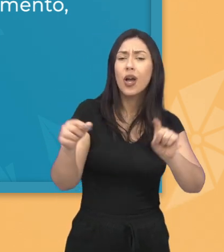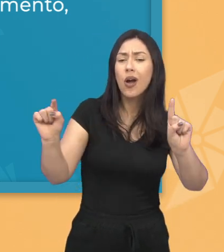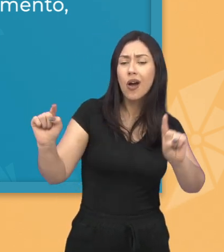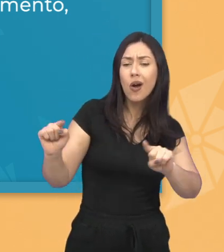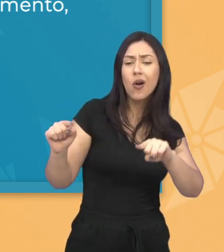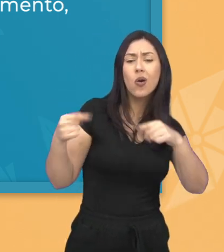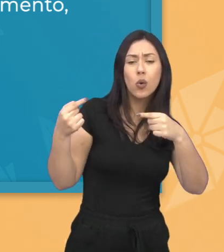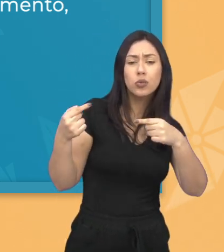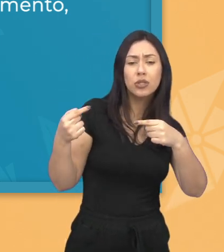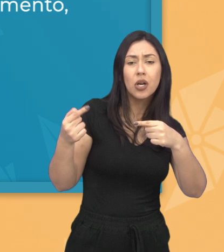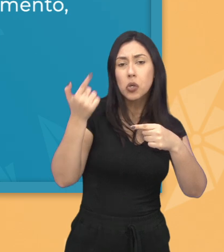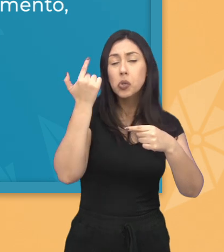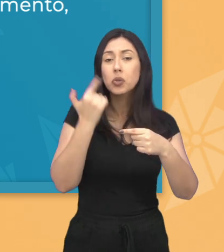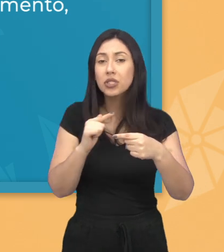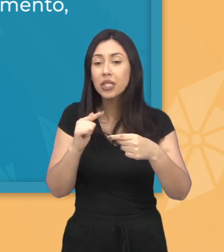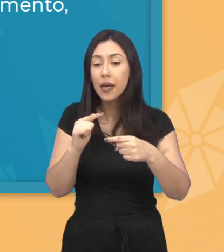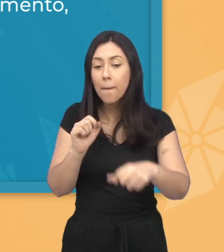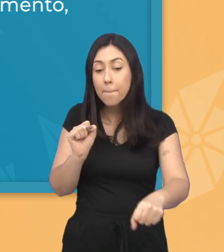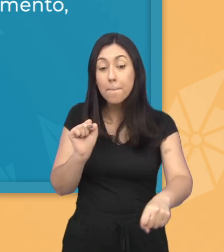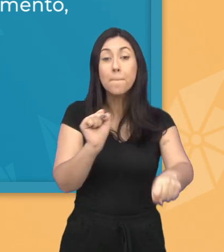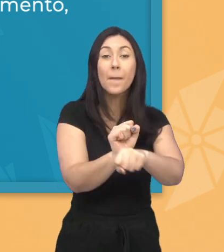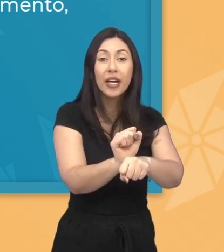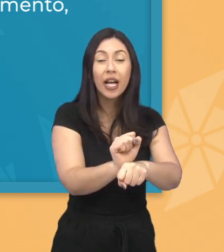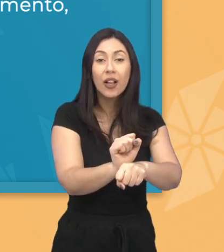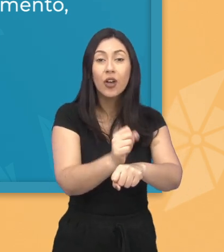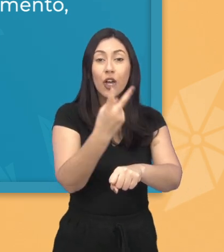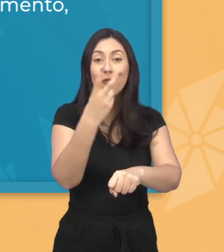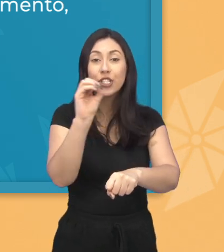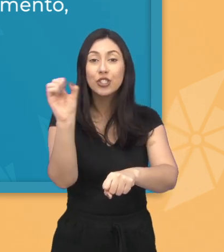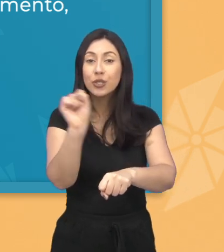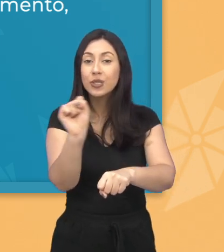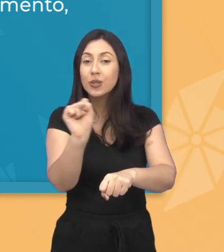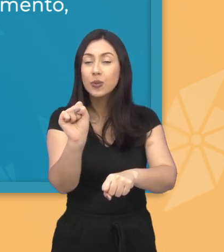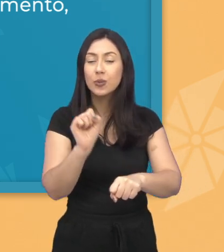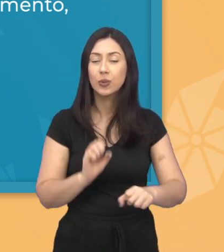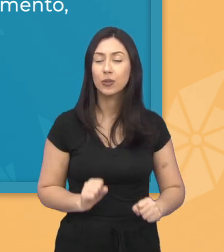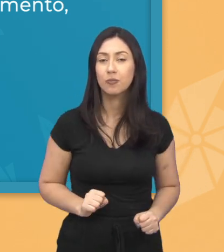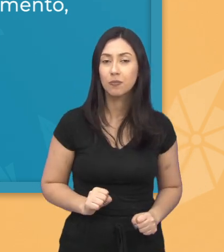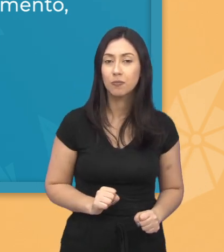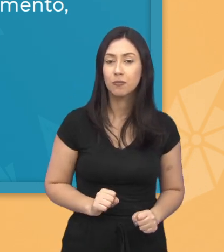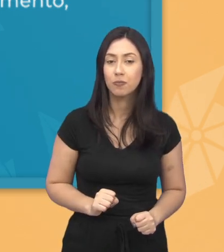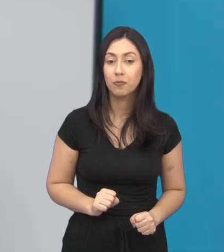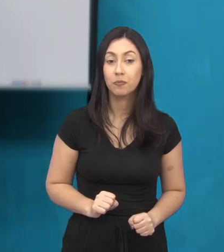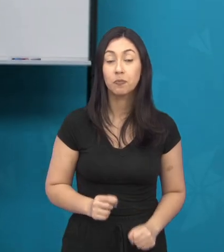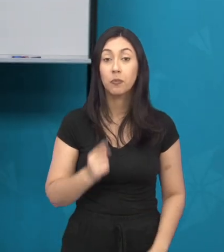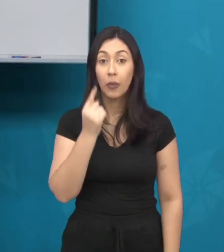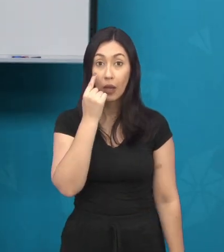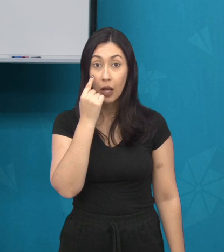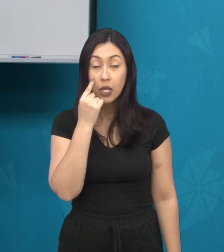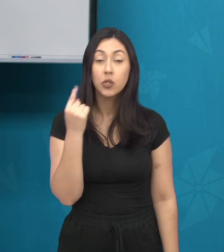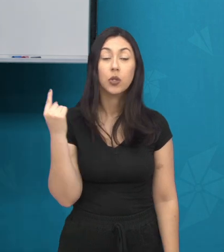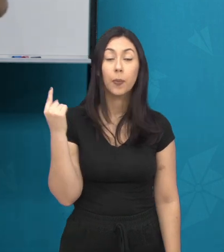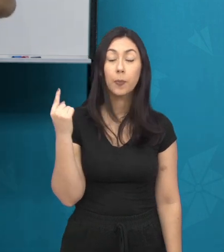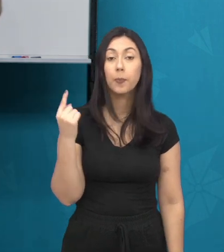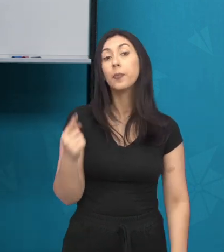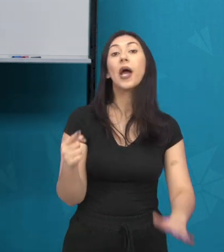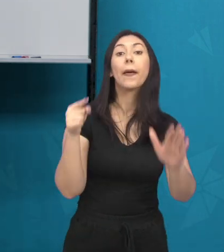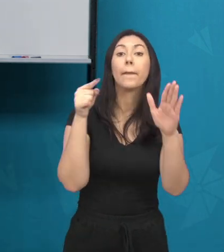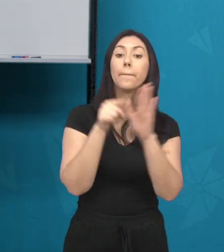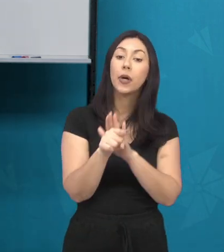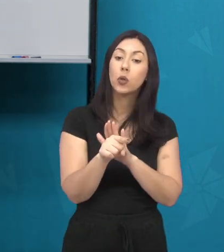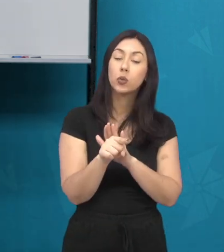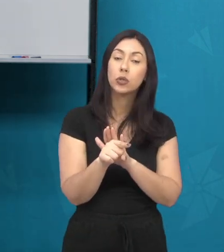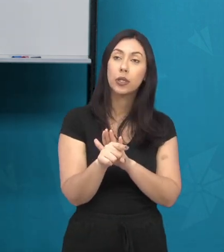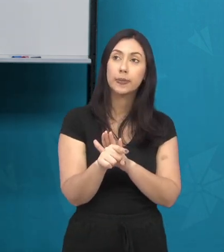sentido do movimento para pará-lo em 20 segundos Olha só pessoal essa